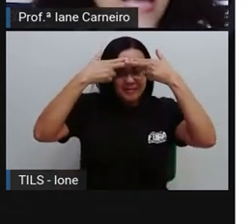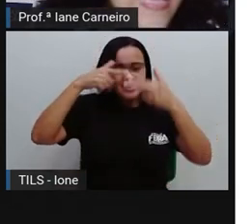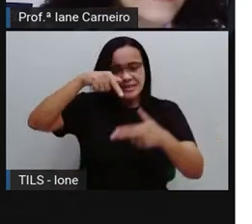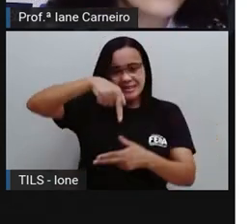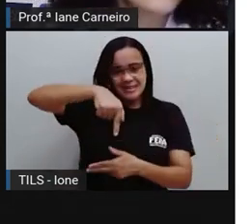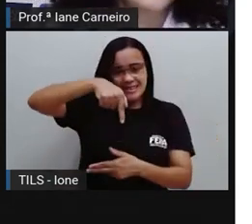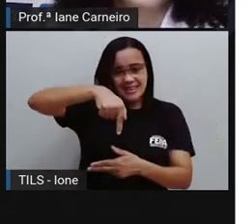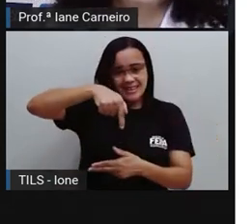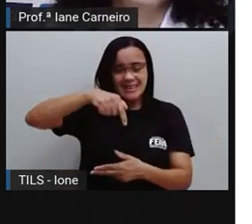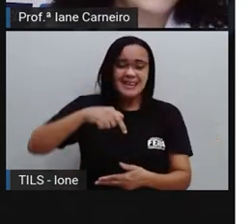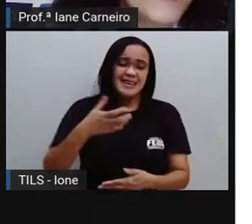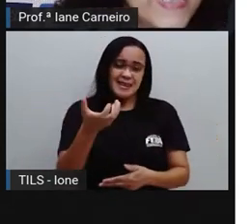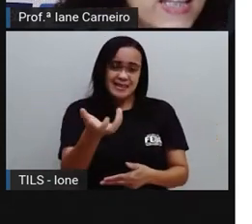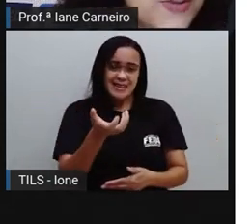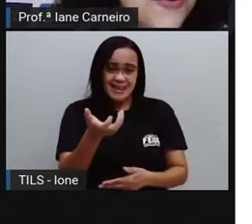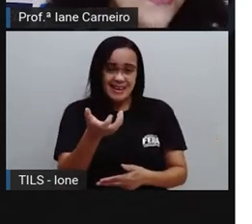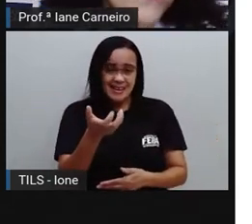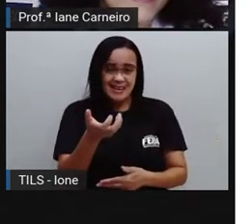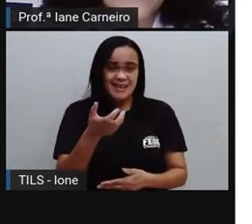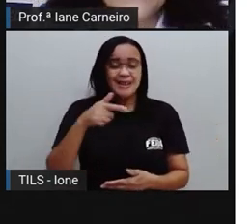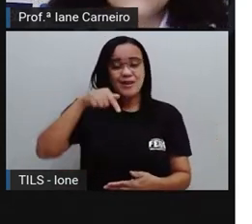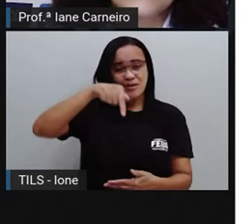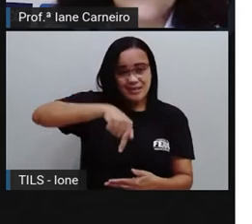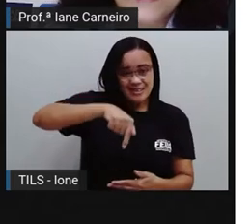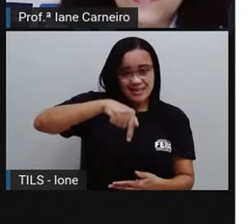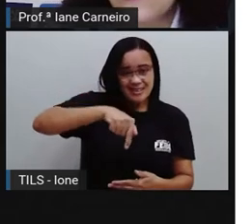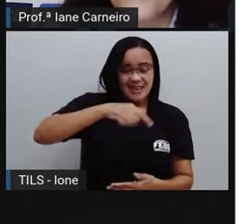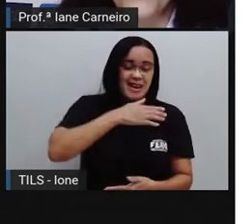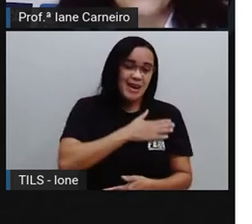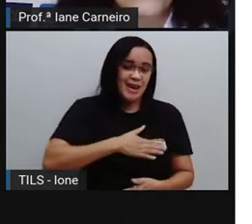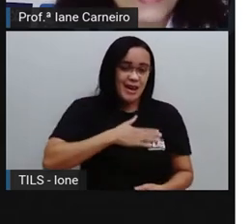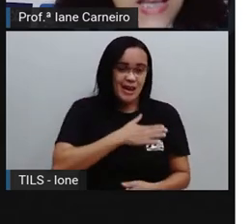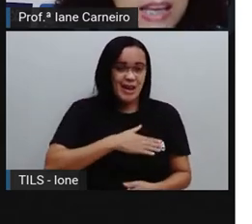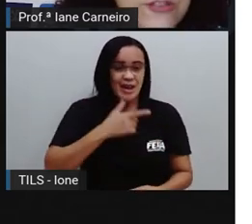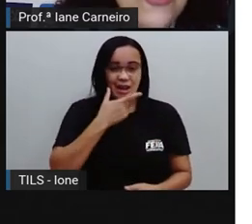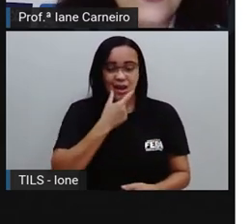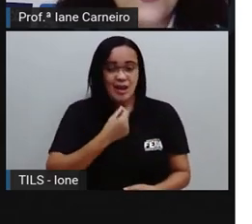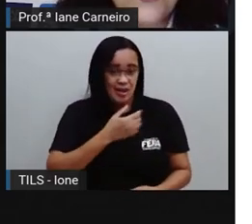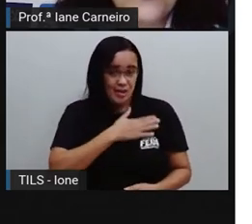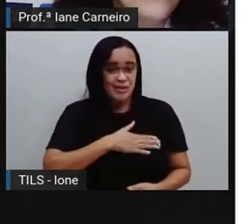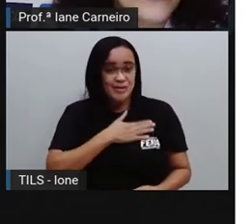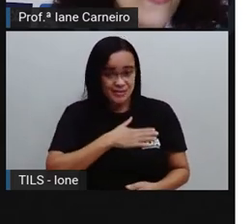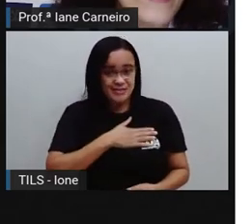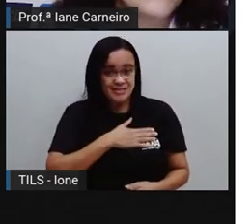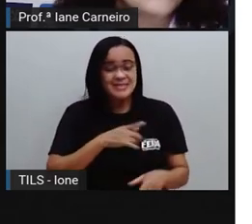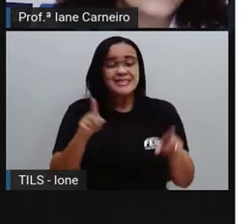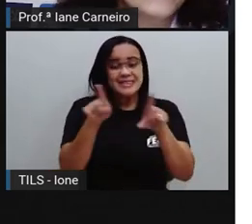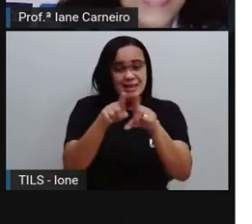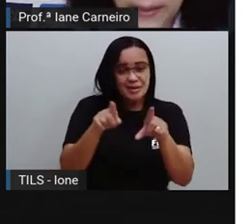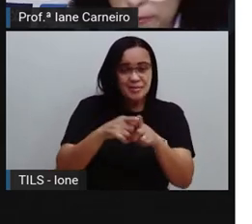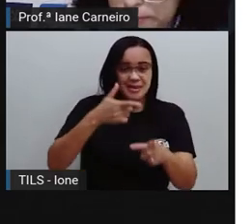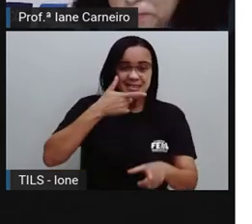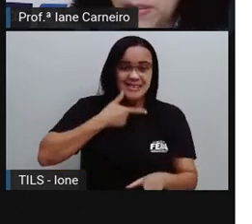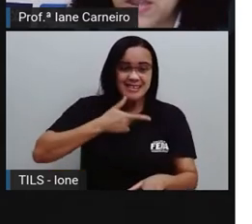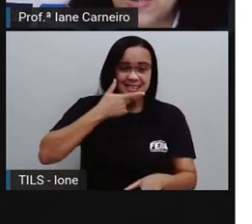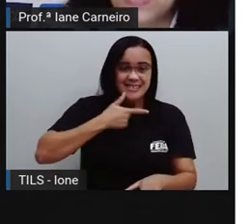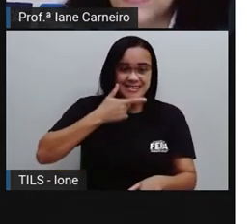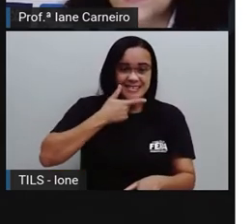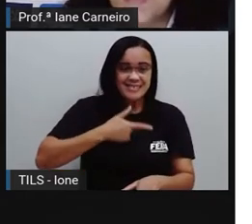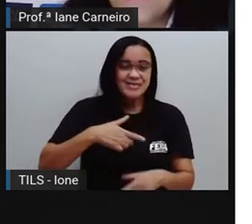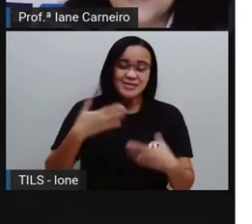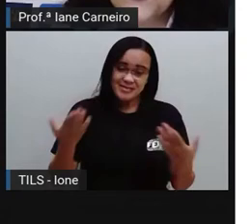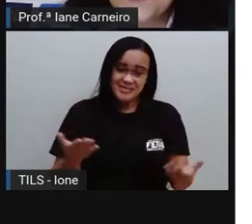que de quero de querido né então é dessa forma o que junto com o fio é certo